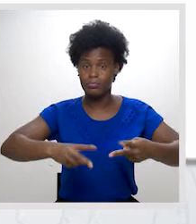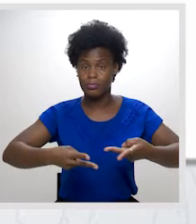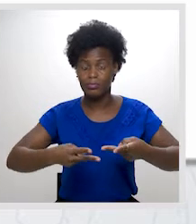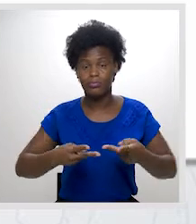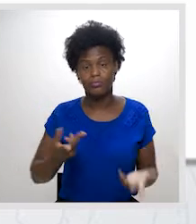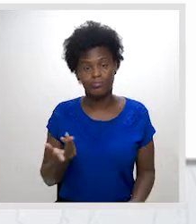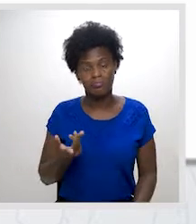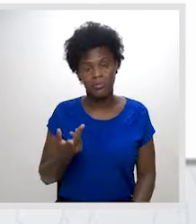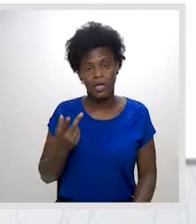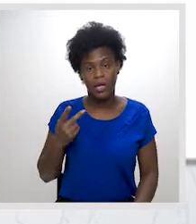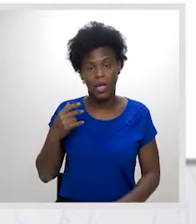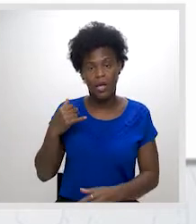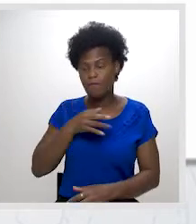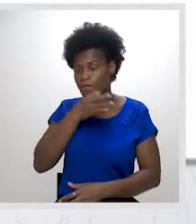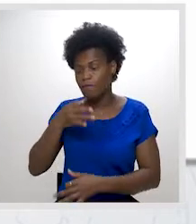transmissão hereditária,